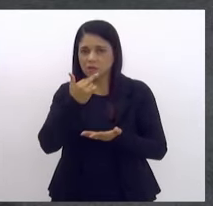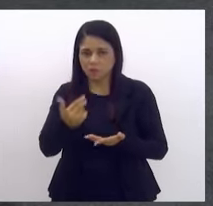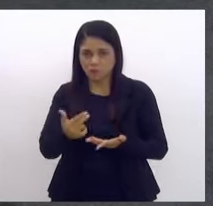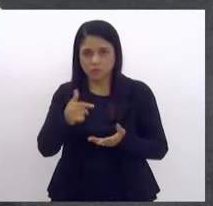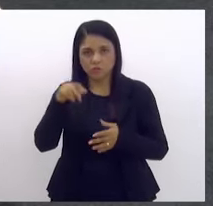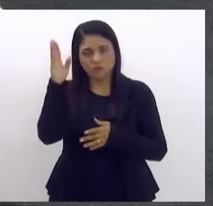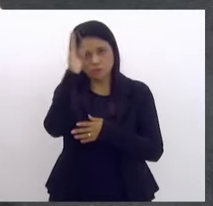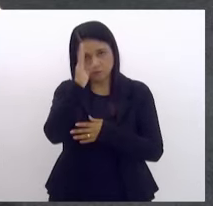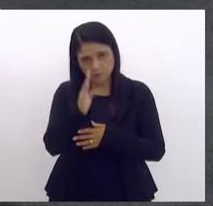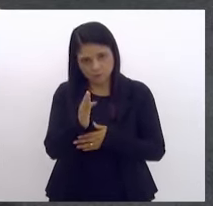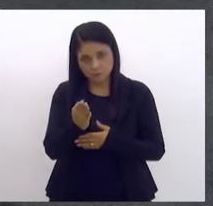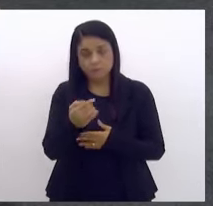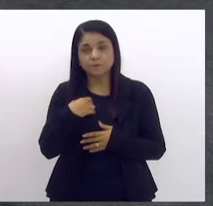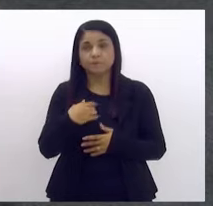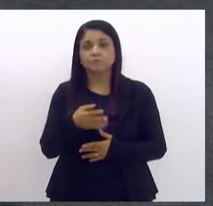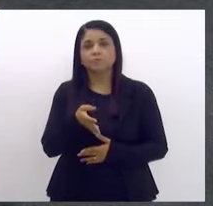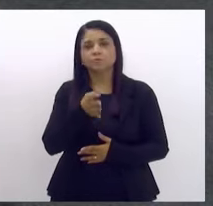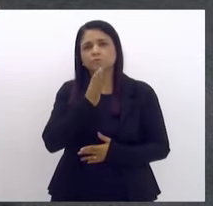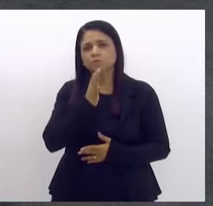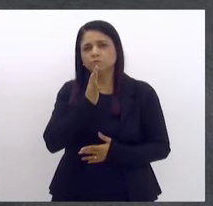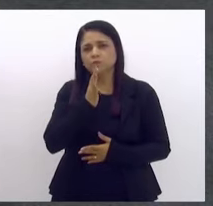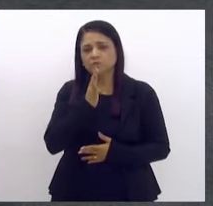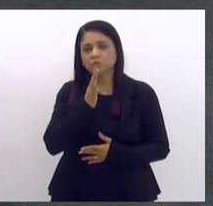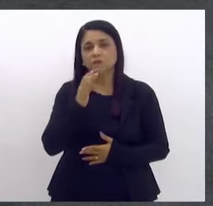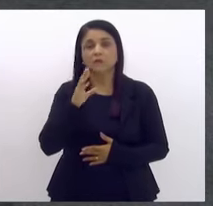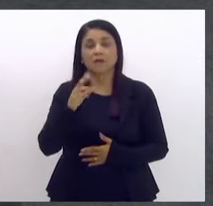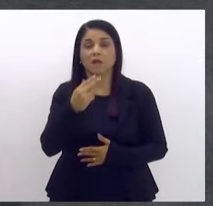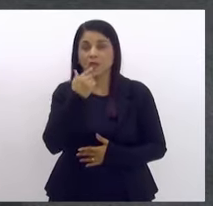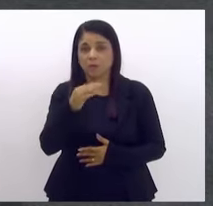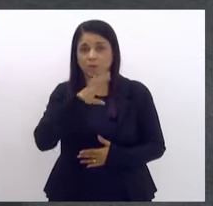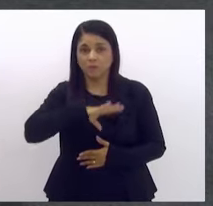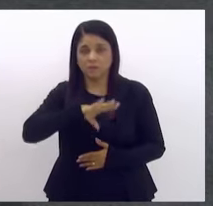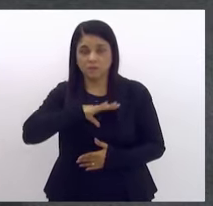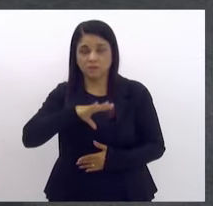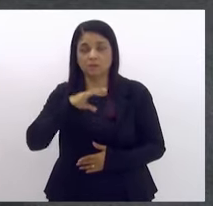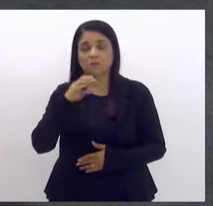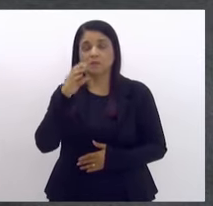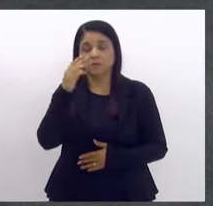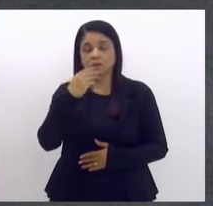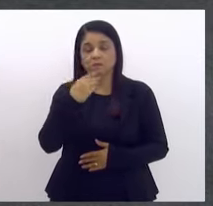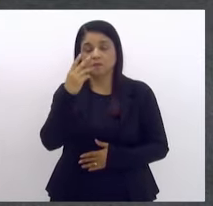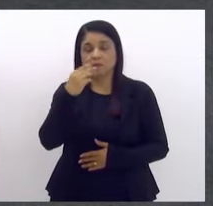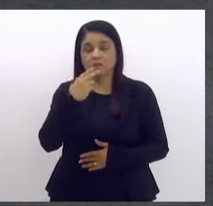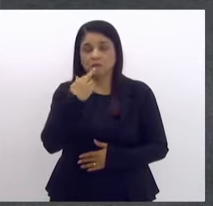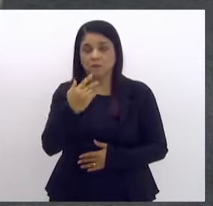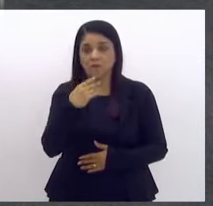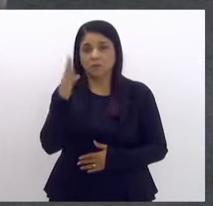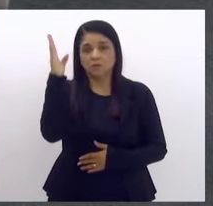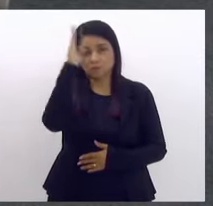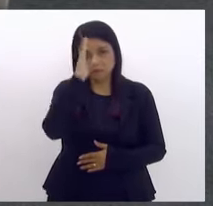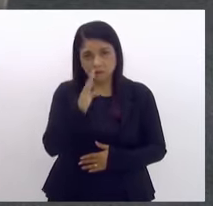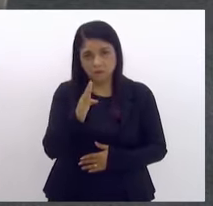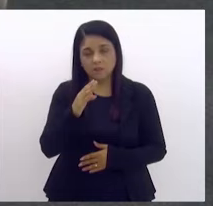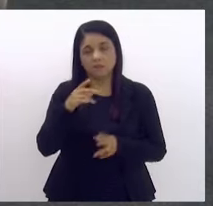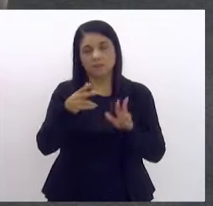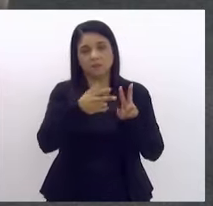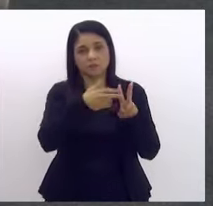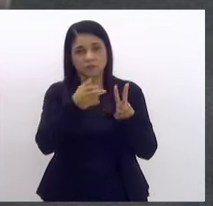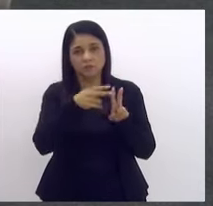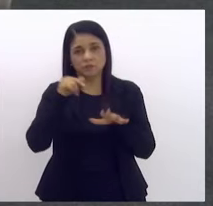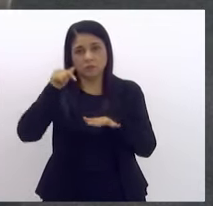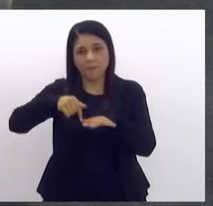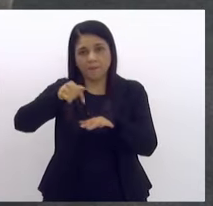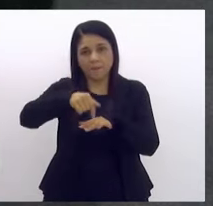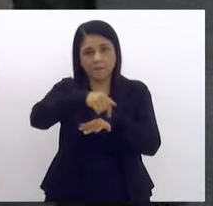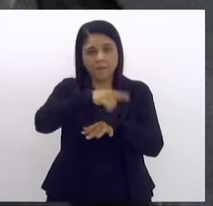é óbvio que reconhecer a língua portuguesa e a língua brasileira com o português, com a linguagem indígena, quilombola, caiçara,